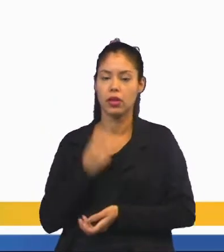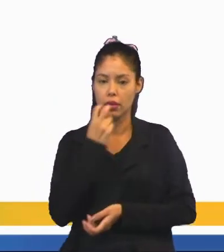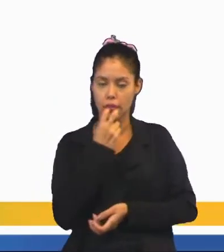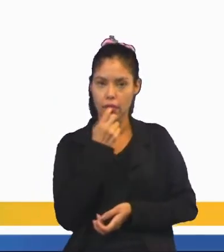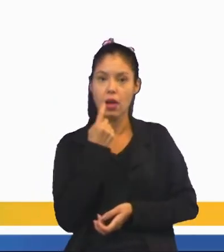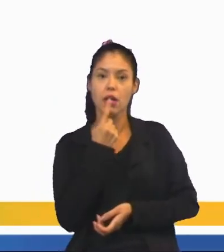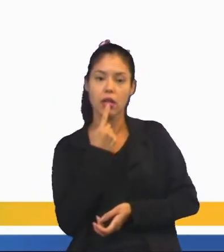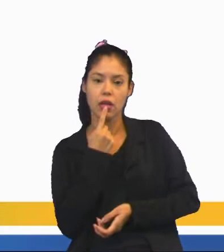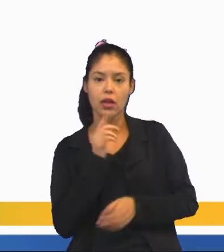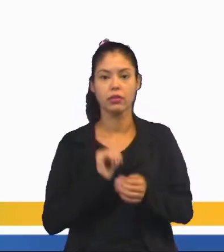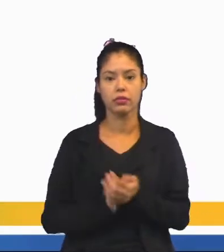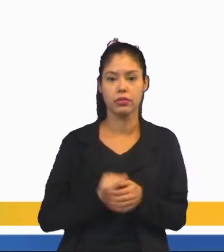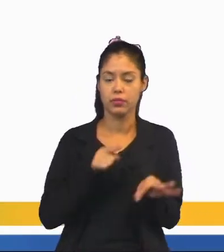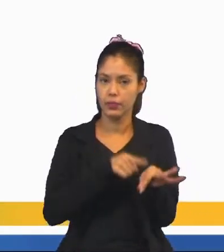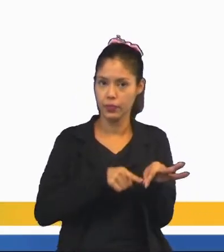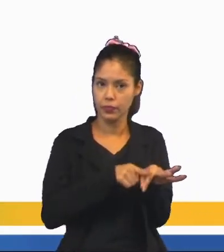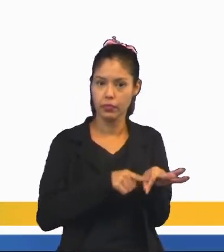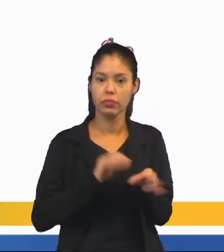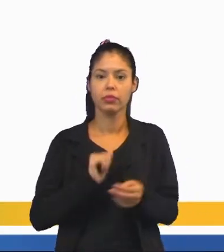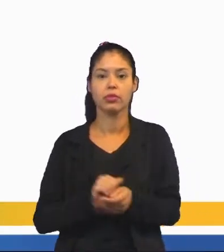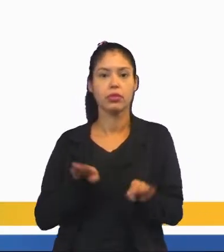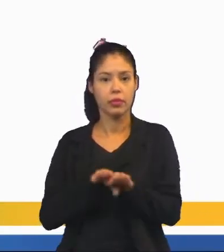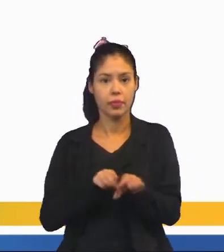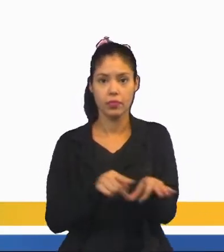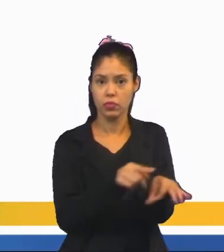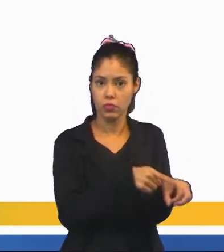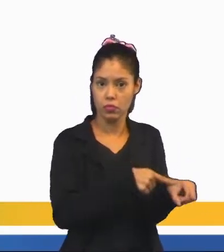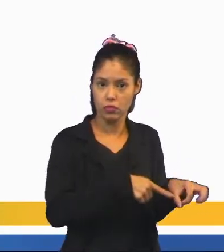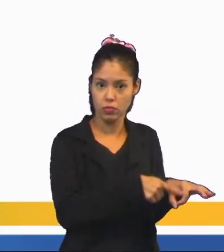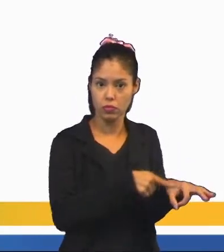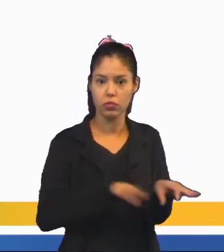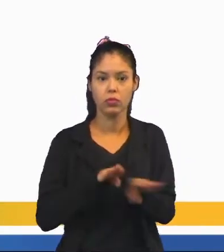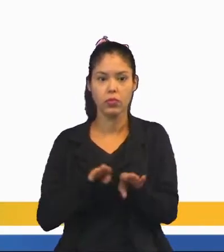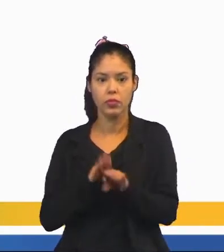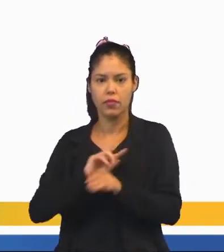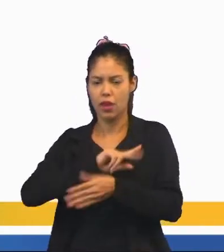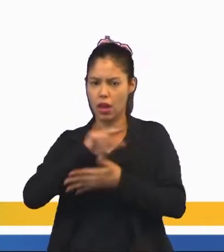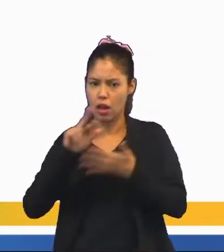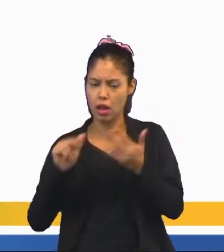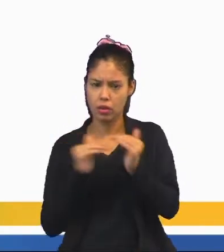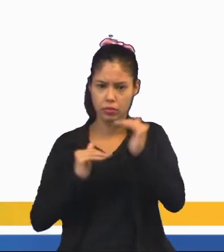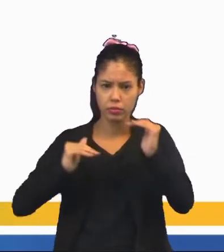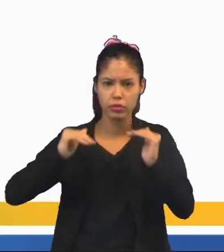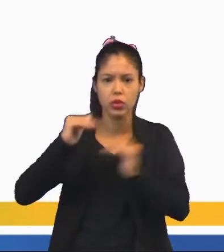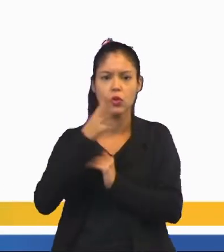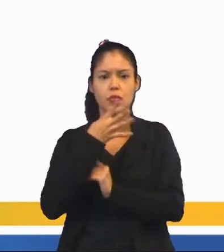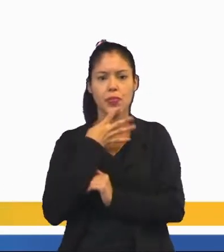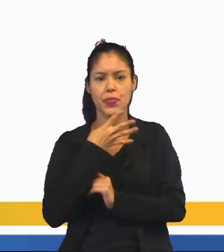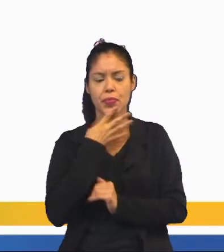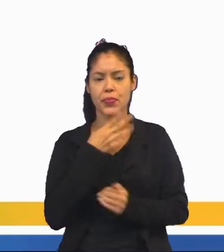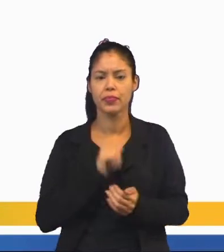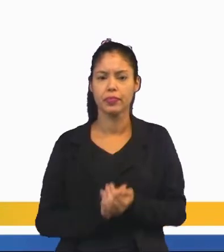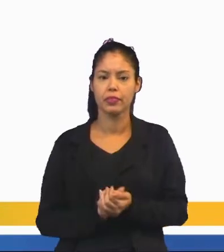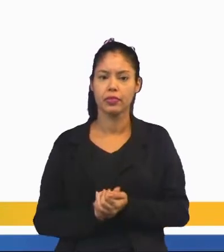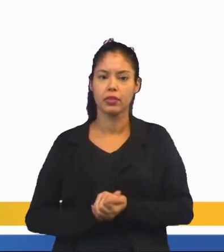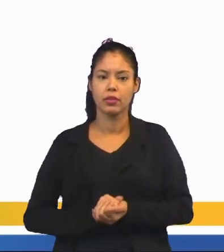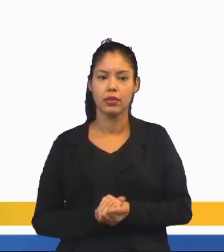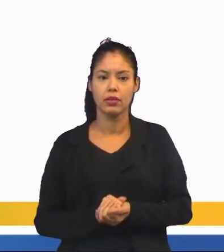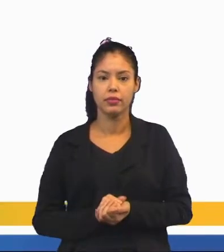anal, quanto a pele. Contém vários subtítulos conhecidos. E a